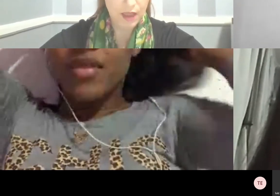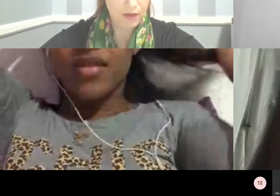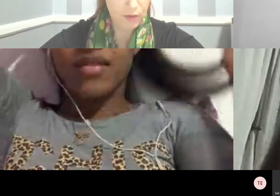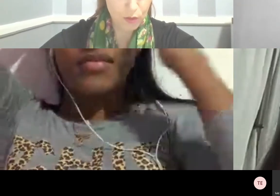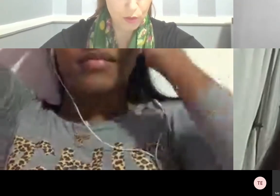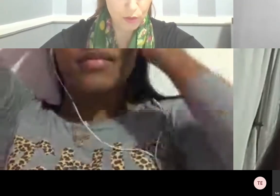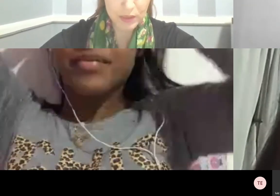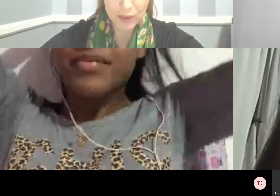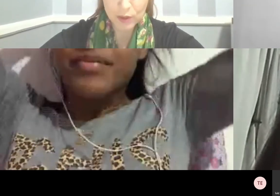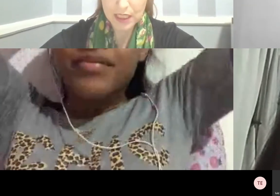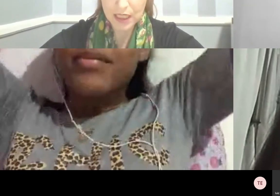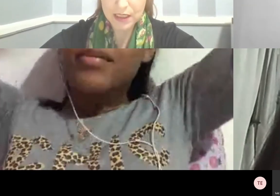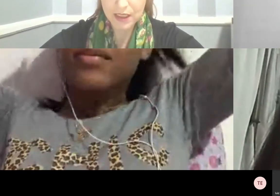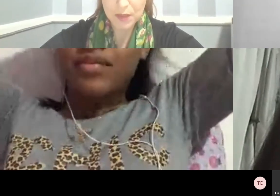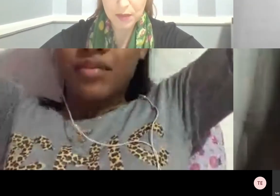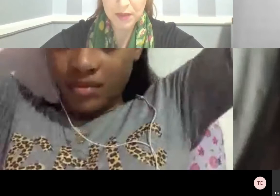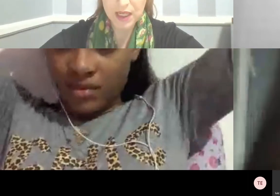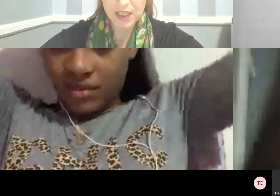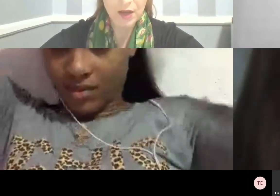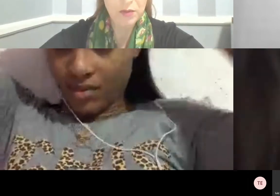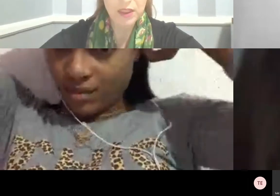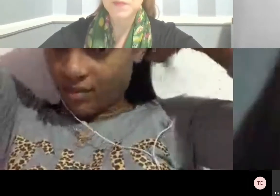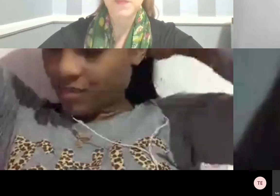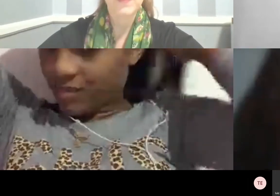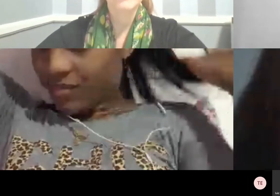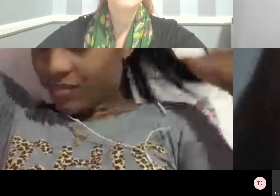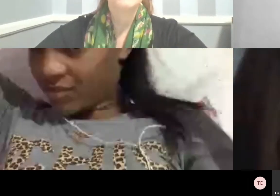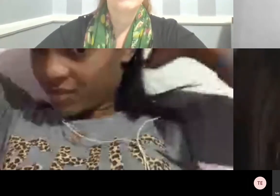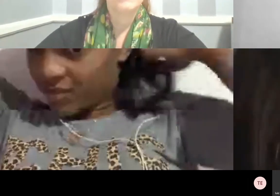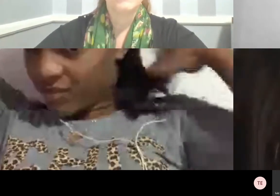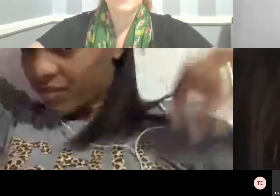de rede, não. Tá? O computador está sinalizando aqui para mim que a rede está ruim.